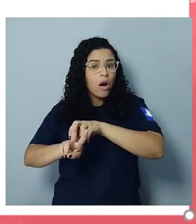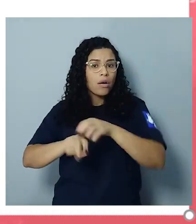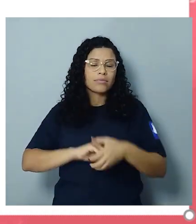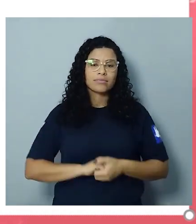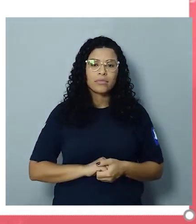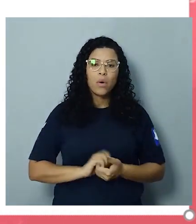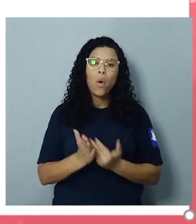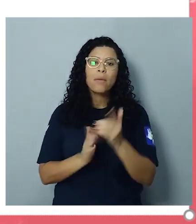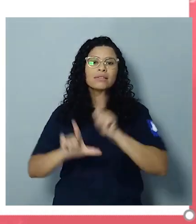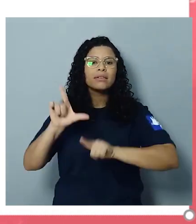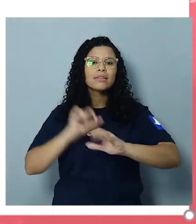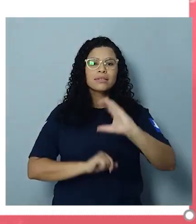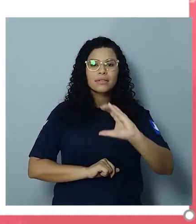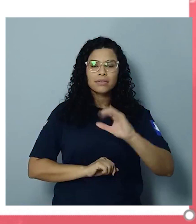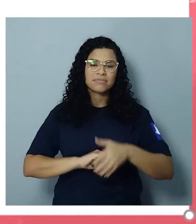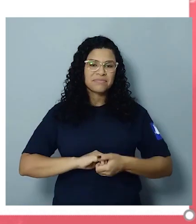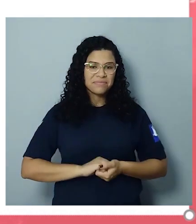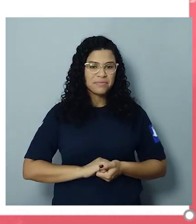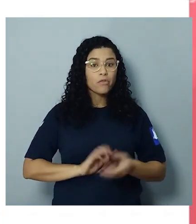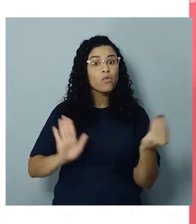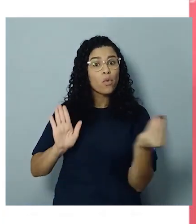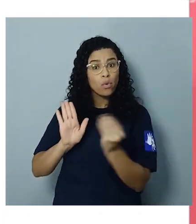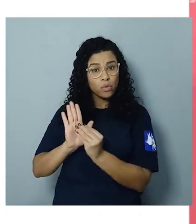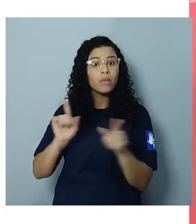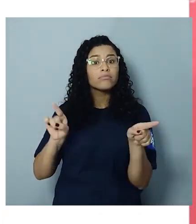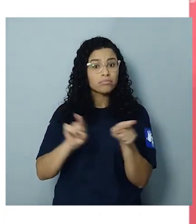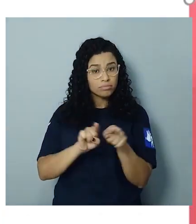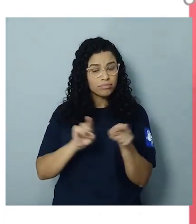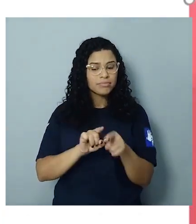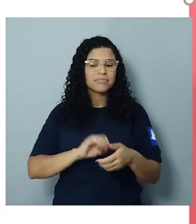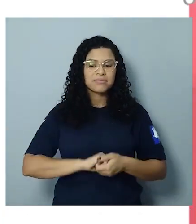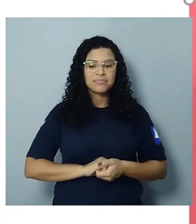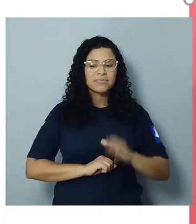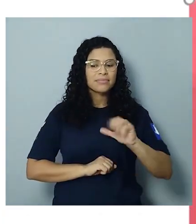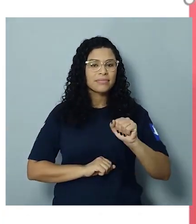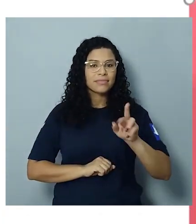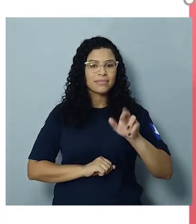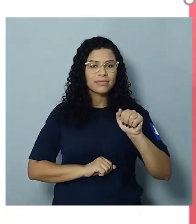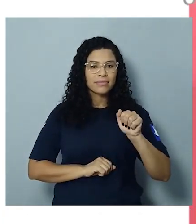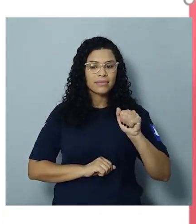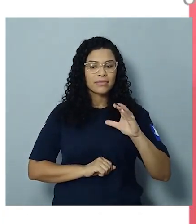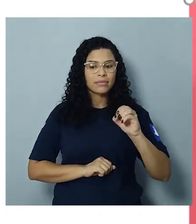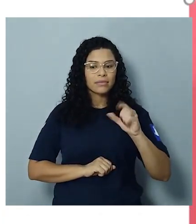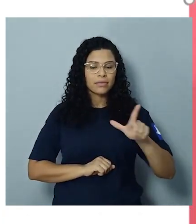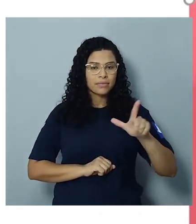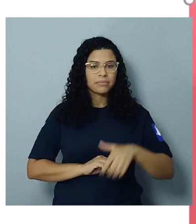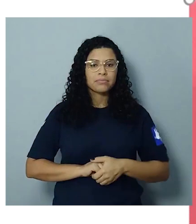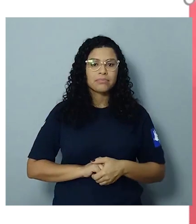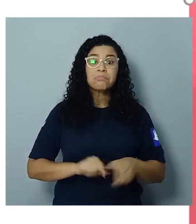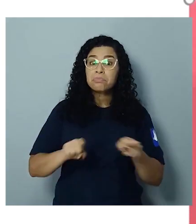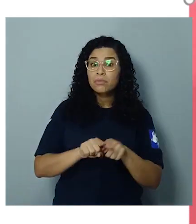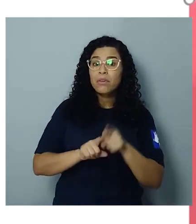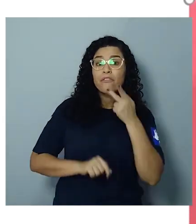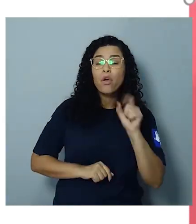ver caracol começa com a letra c não está aqui vou colocar o Caracol caracol o